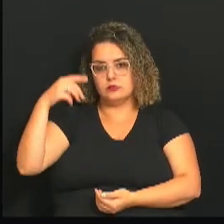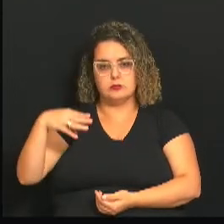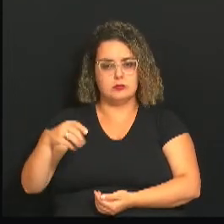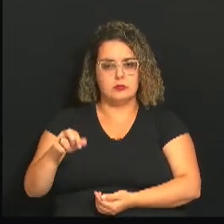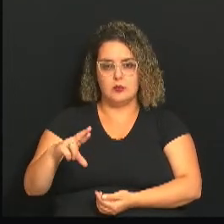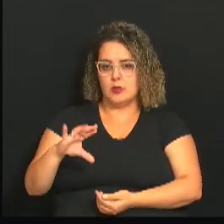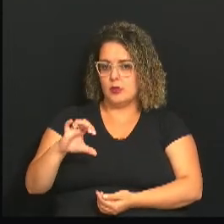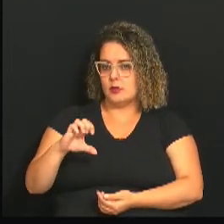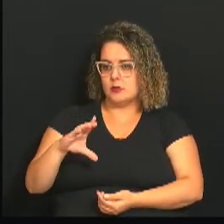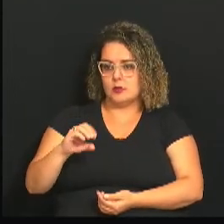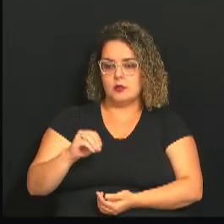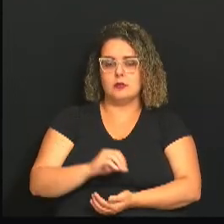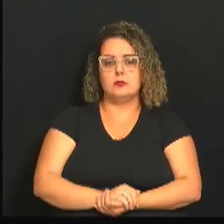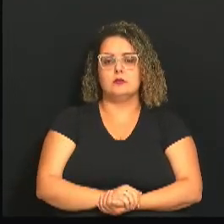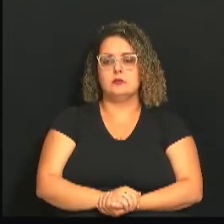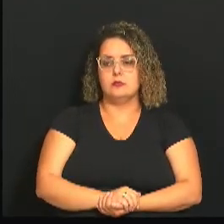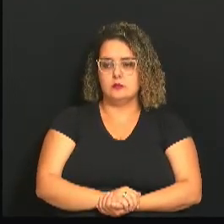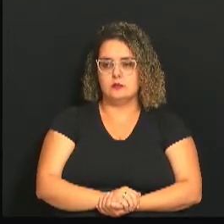que é importante